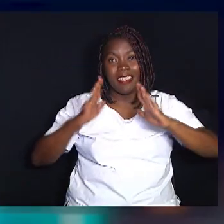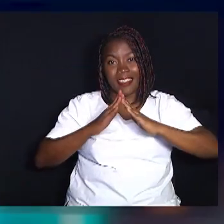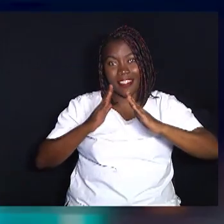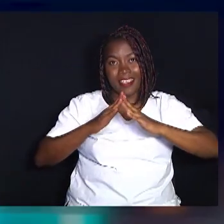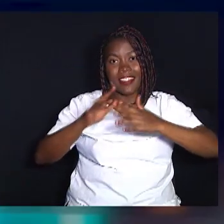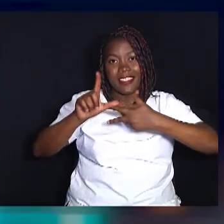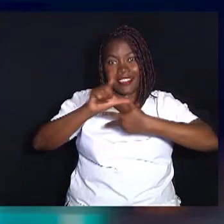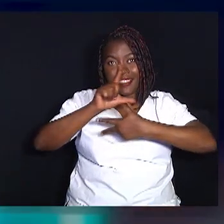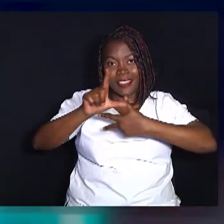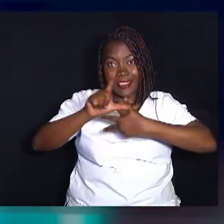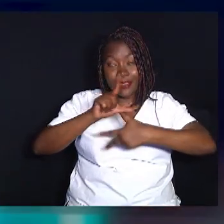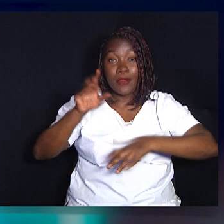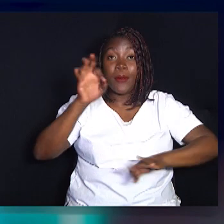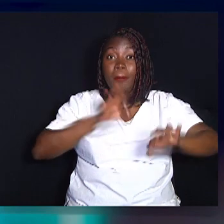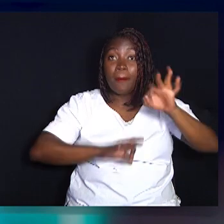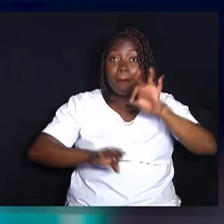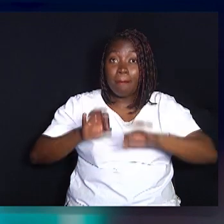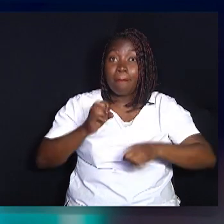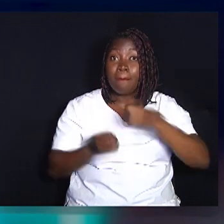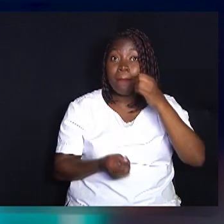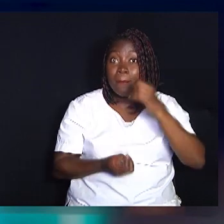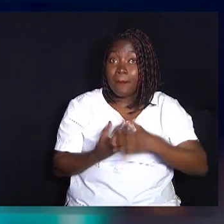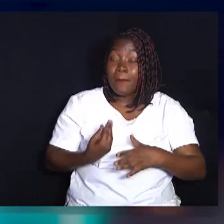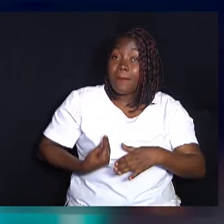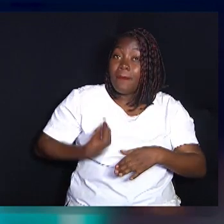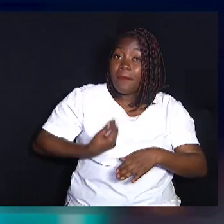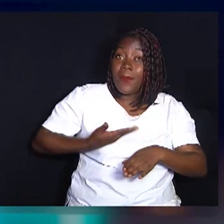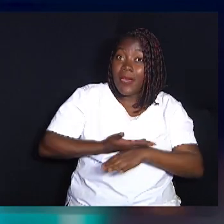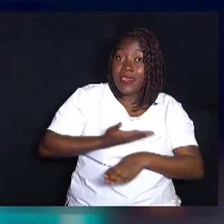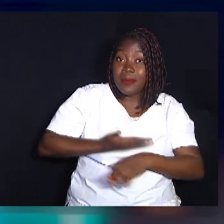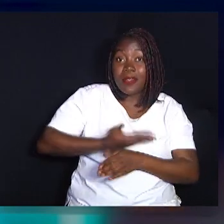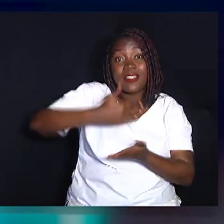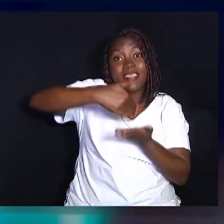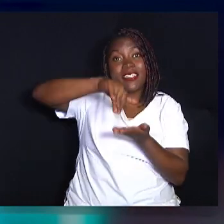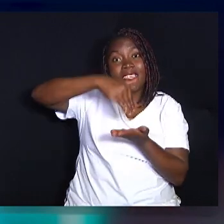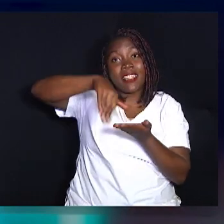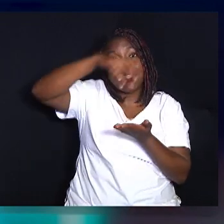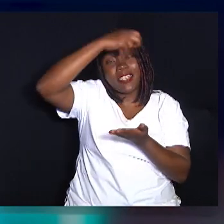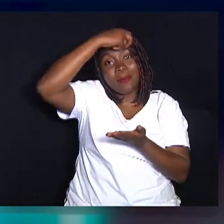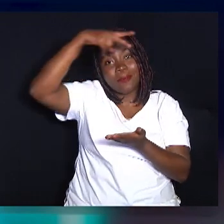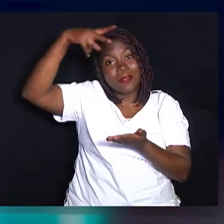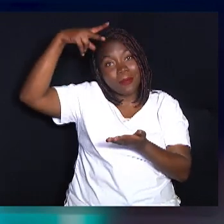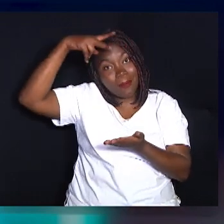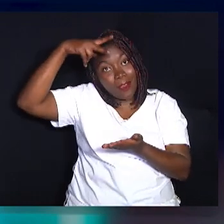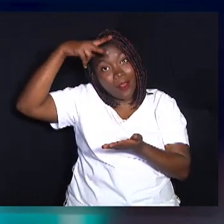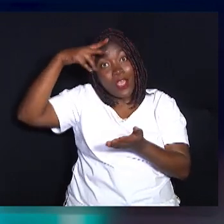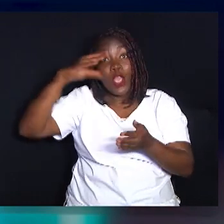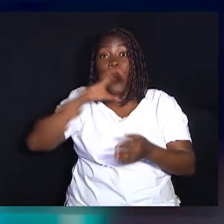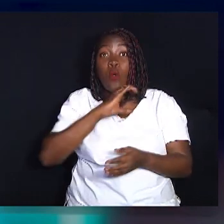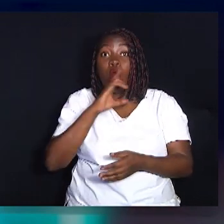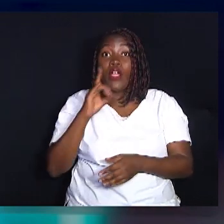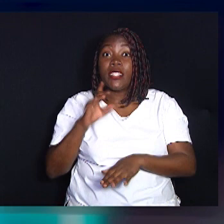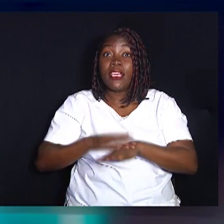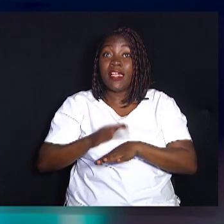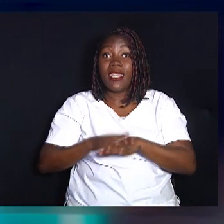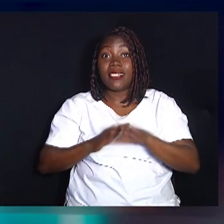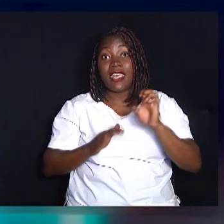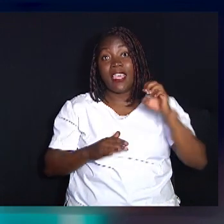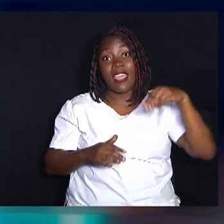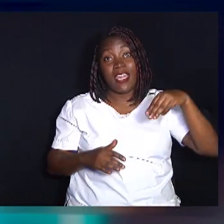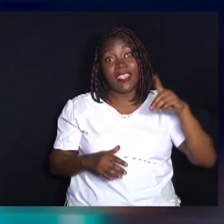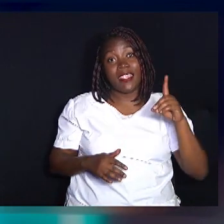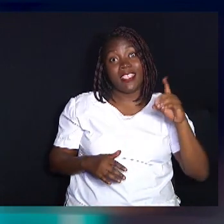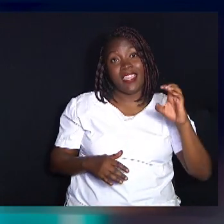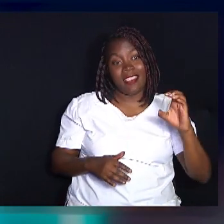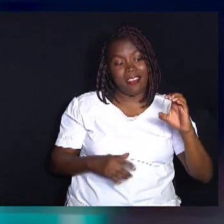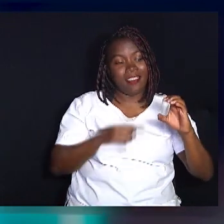plano foi elaborado com a participação das secretarias municipais e coordenado pela INDEC, empresa que gerencia